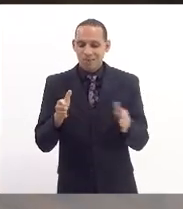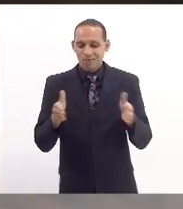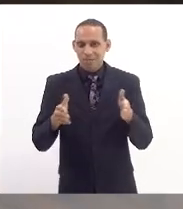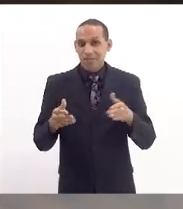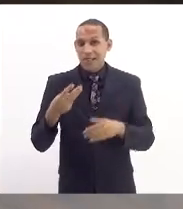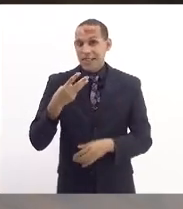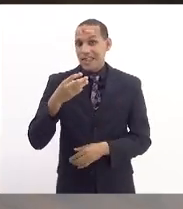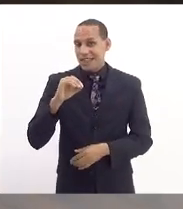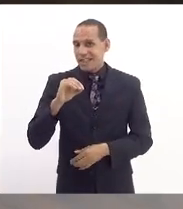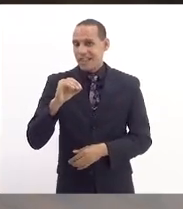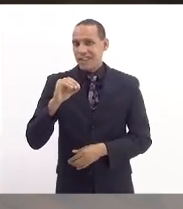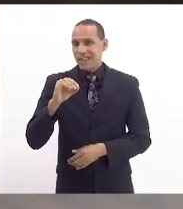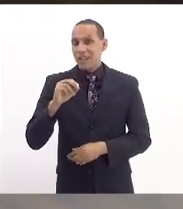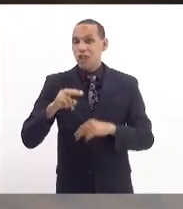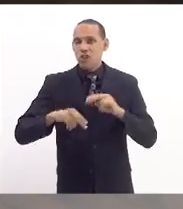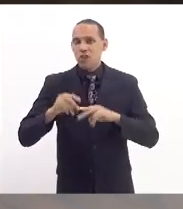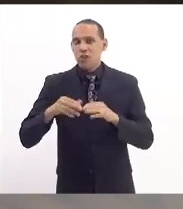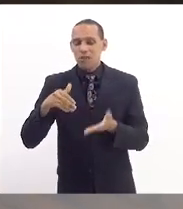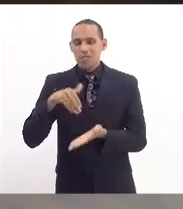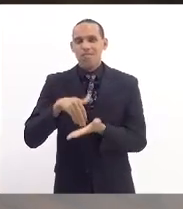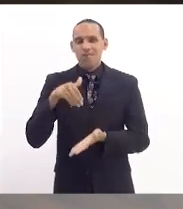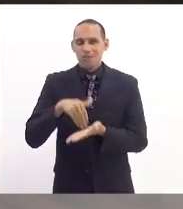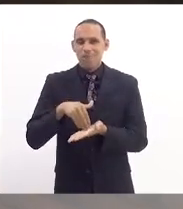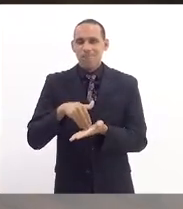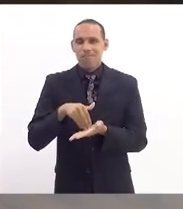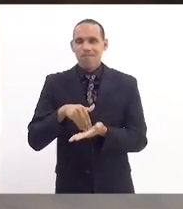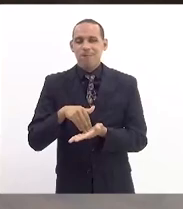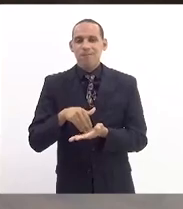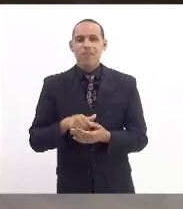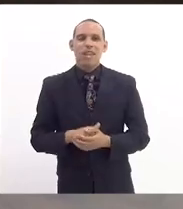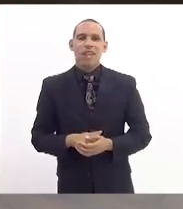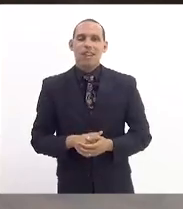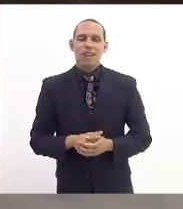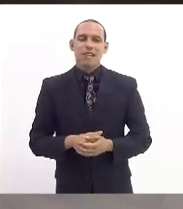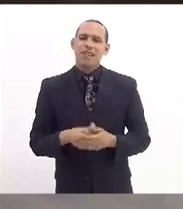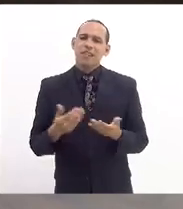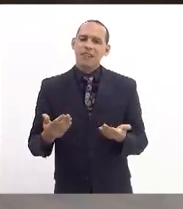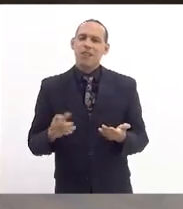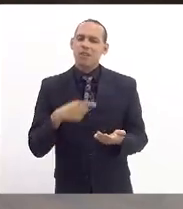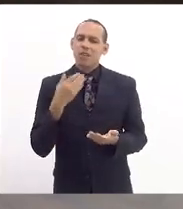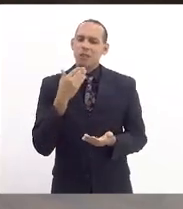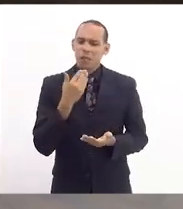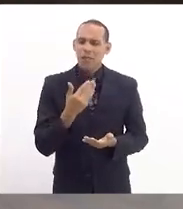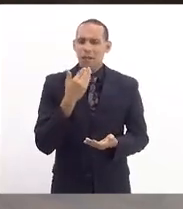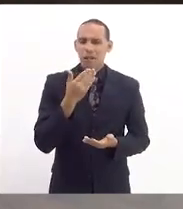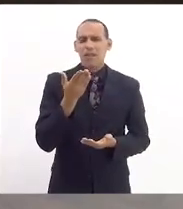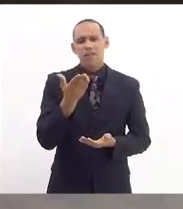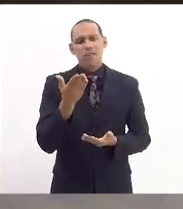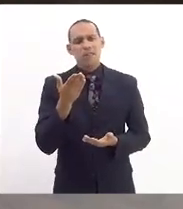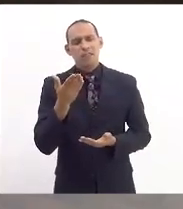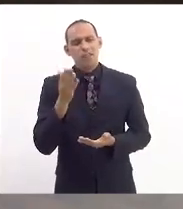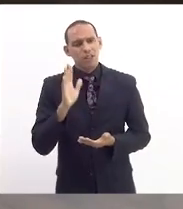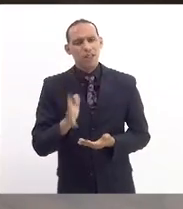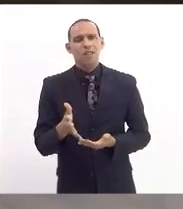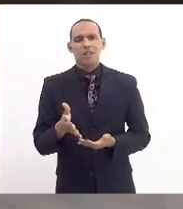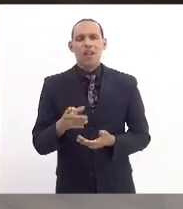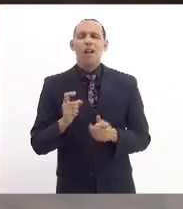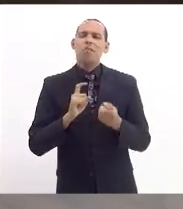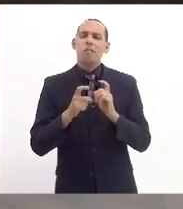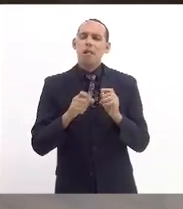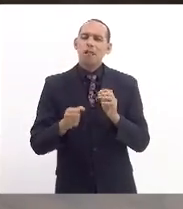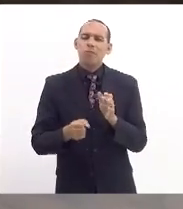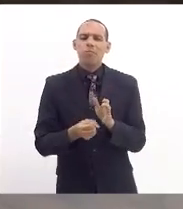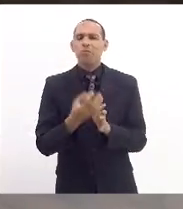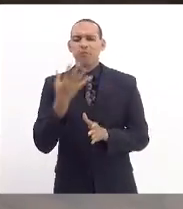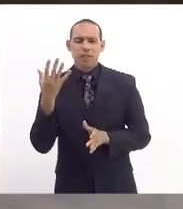trinta de junho né então acho que essa reivindicação que já foi feita a Vossa Excelência com várias reuniões